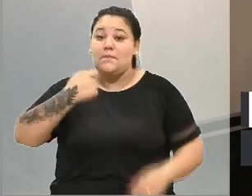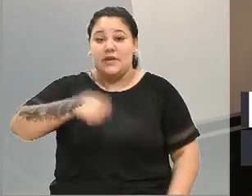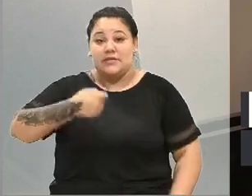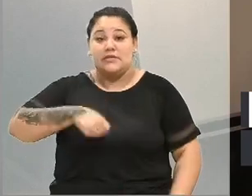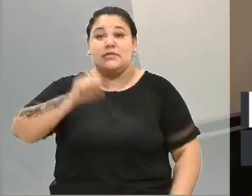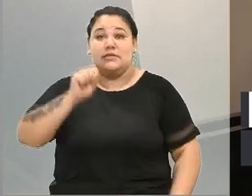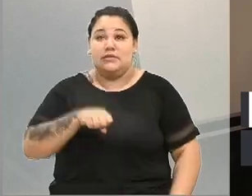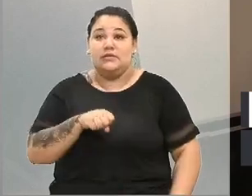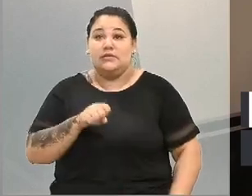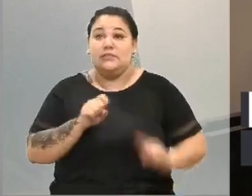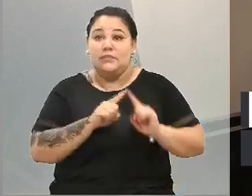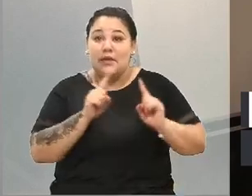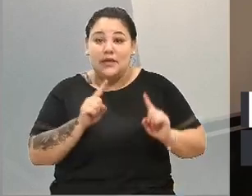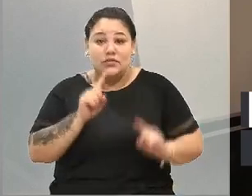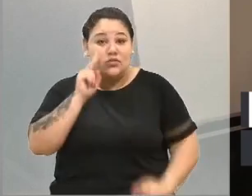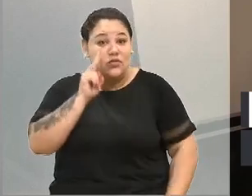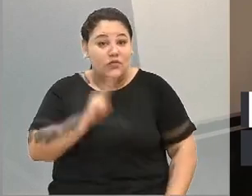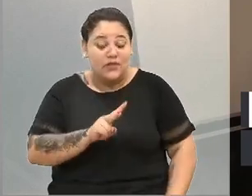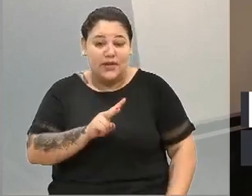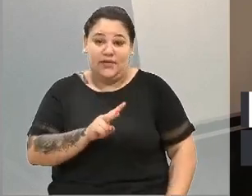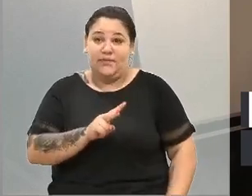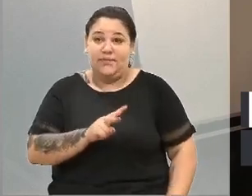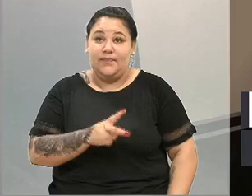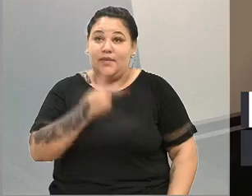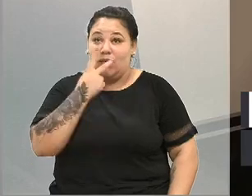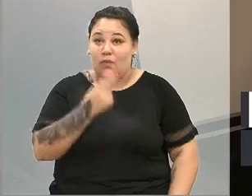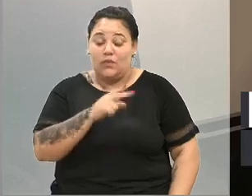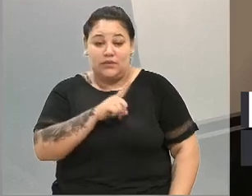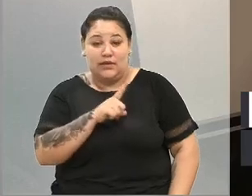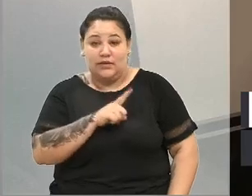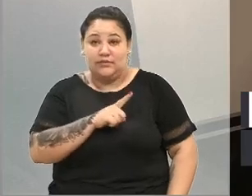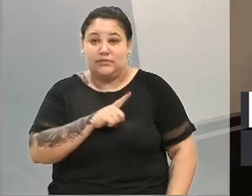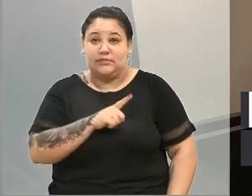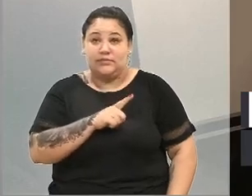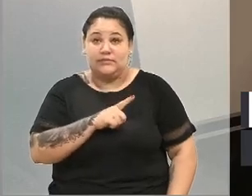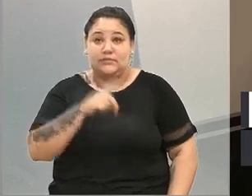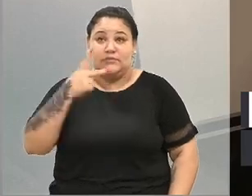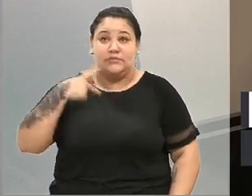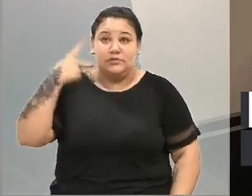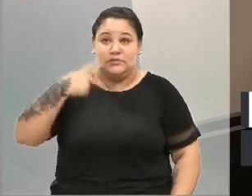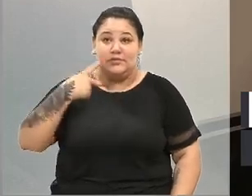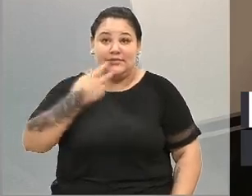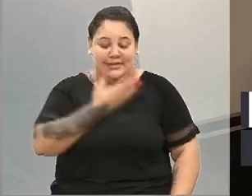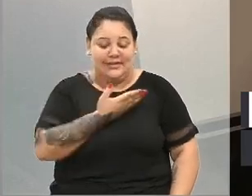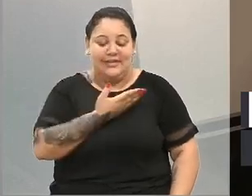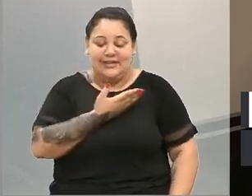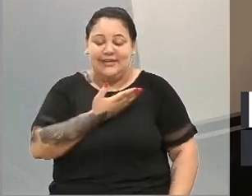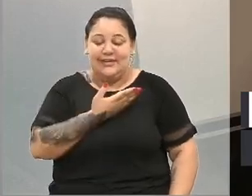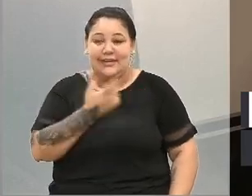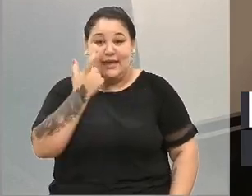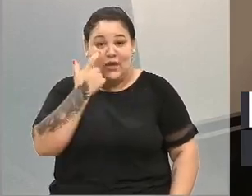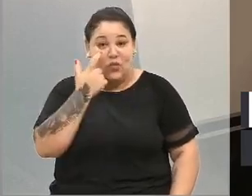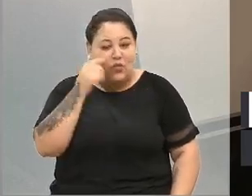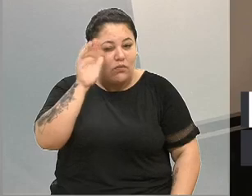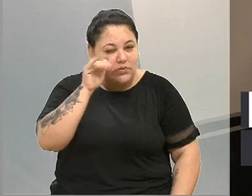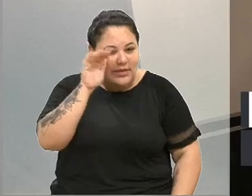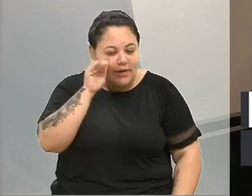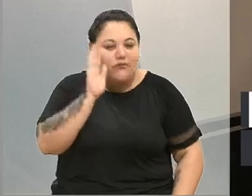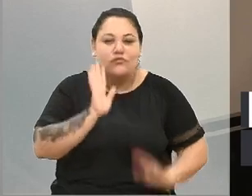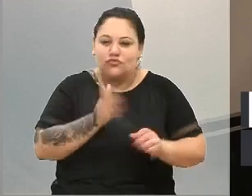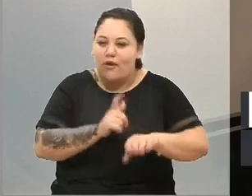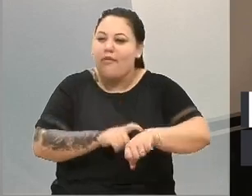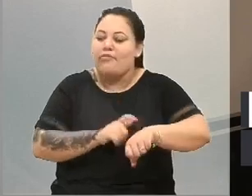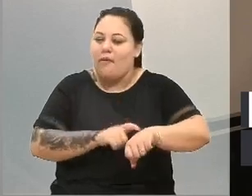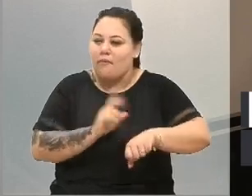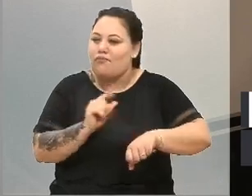necessário. Mas quando tu vê numa situação como eu citei ali, vereador Sandro, eu reparo há muito tempo isso, vereador